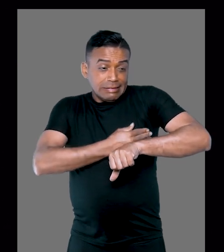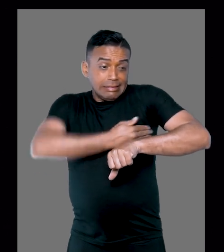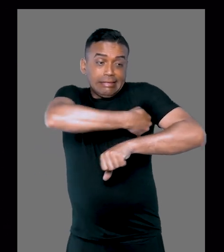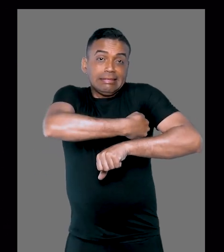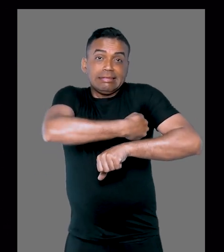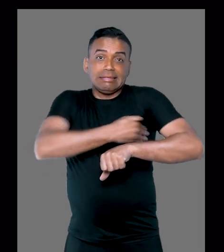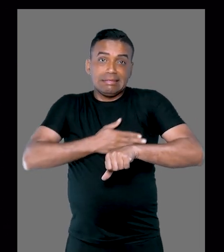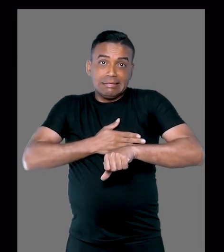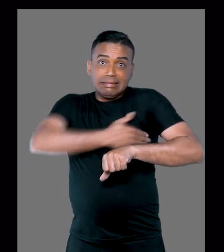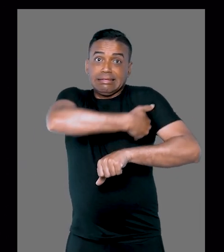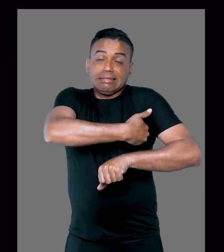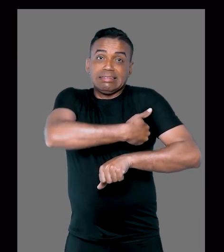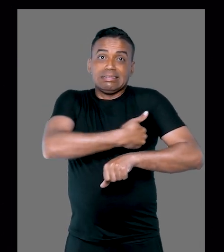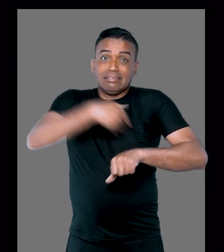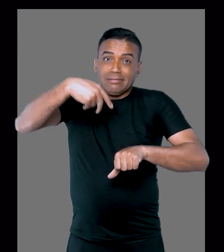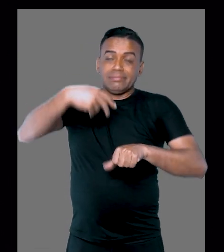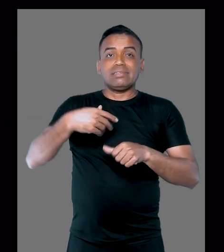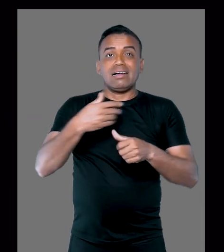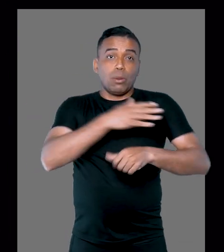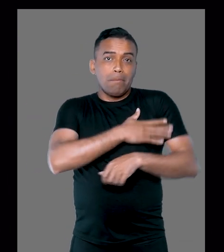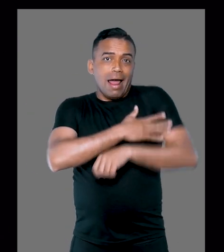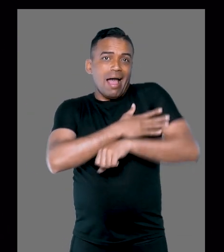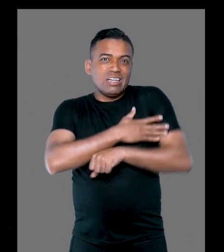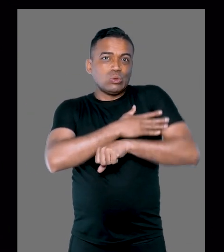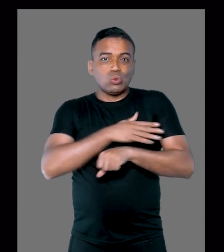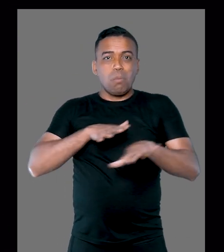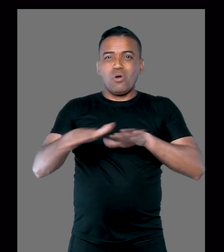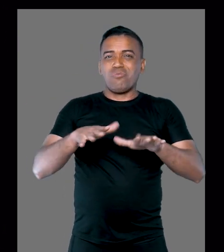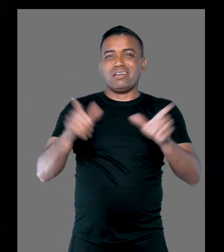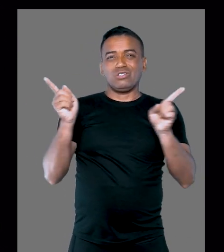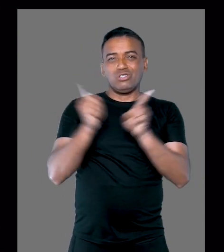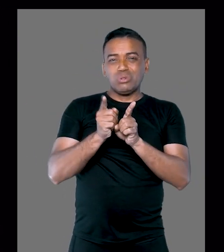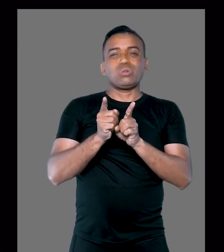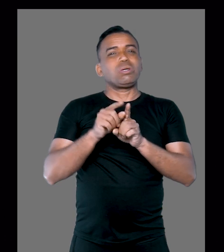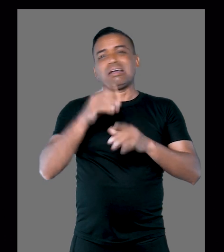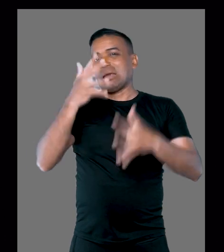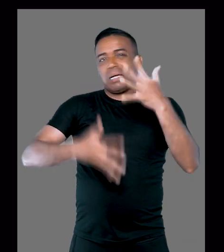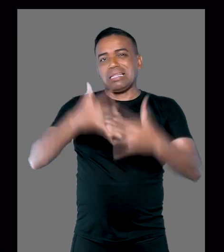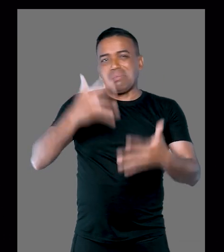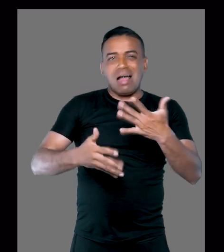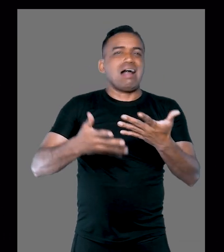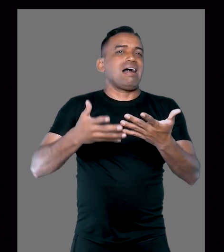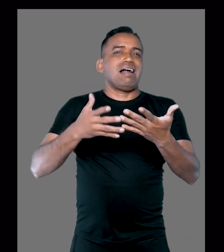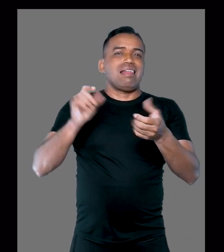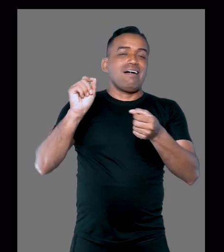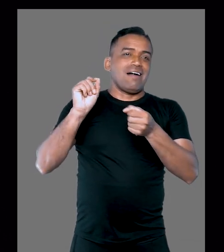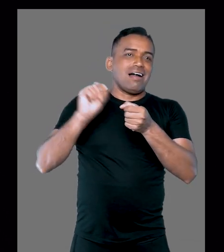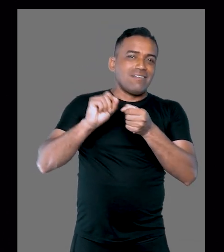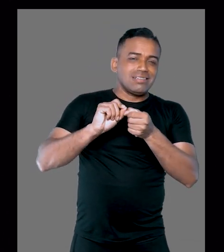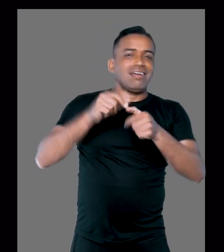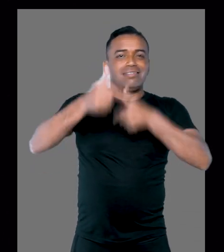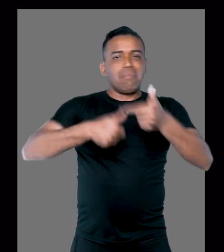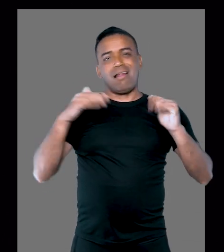dentro. A mobilidade de seu braço diminuiu ainda mais, o que atrapalha em algumas tarefas diárias. Contudo,